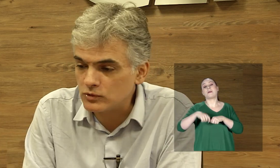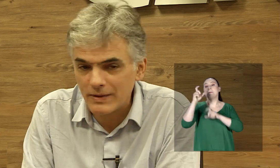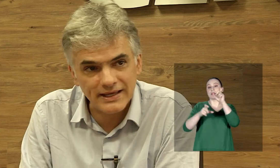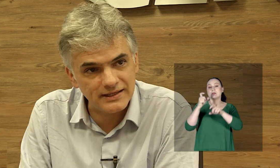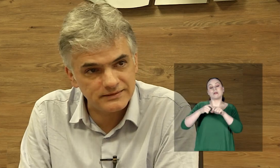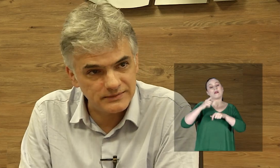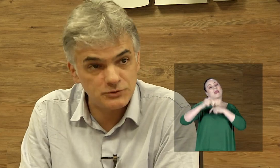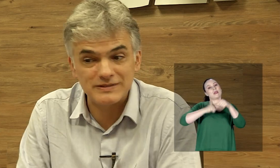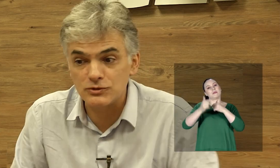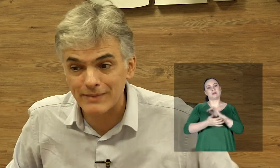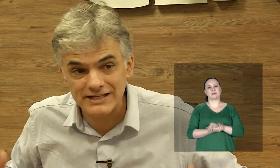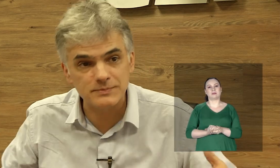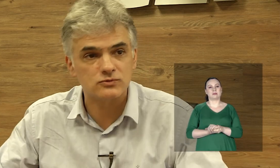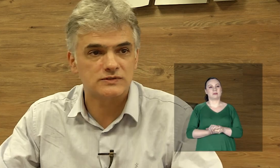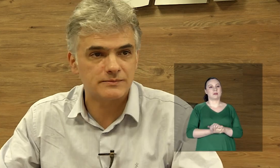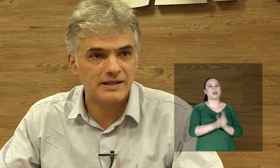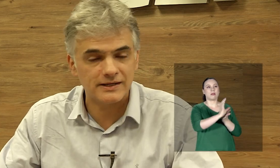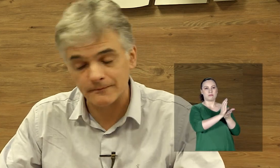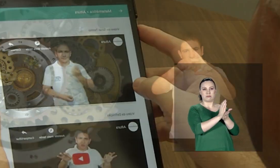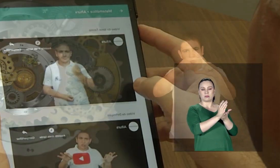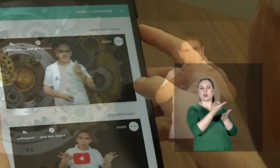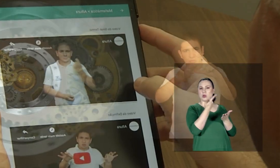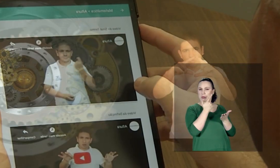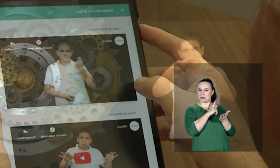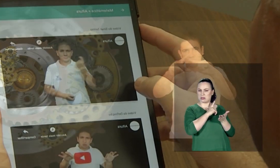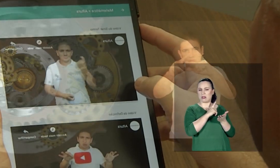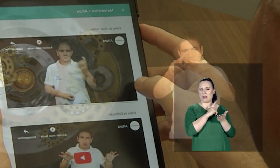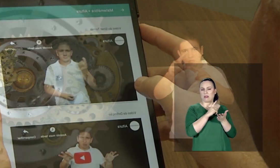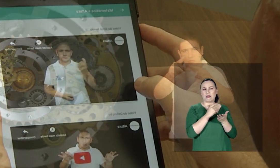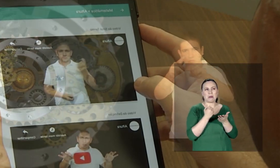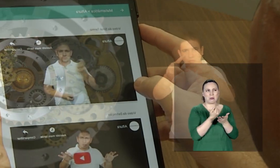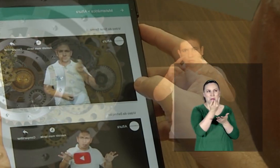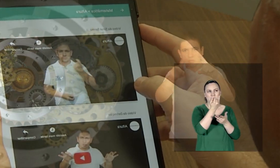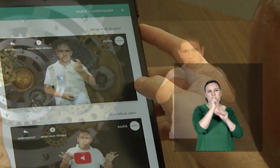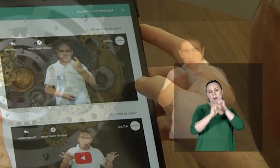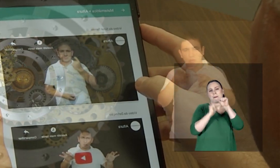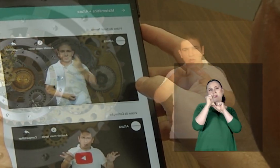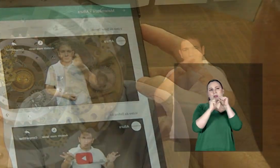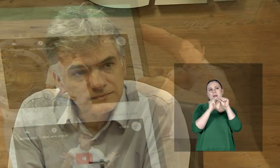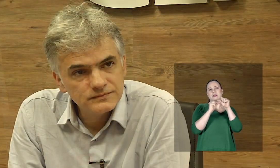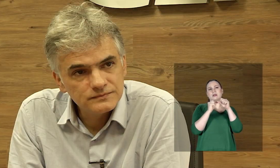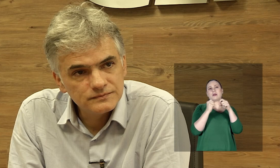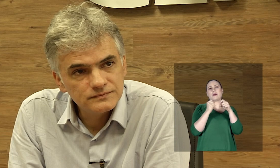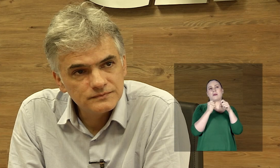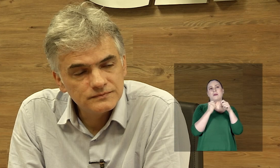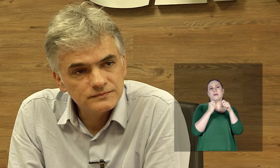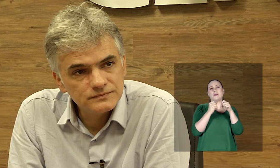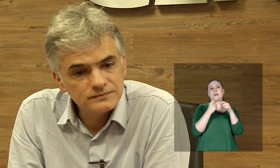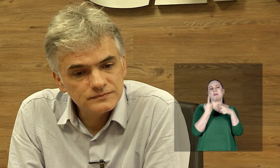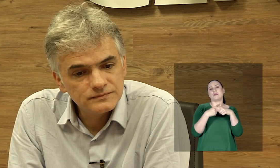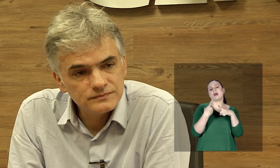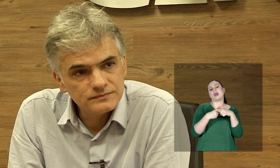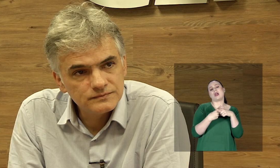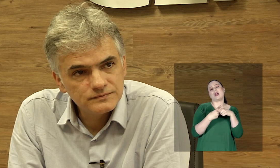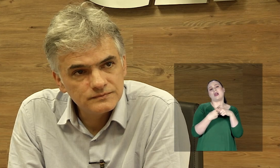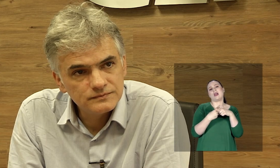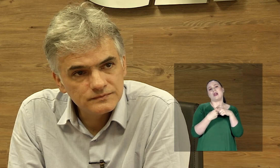é muito pequena. A precisa de mais pessoas trabalhando. Investimento público para transformar isso em uma ferramenta importante de